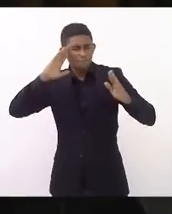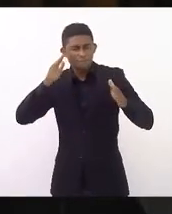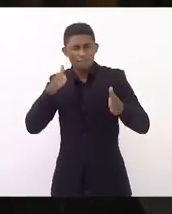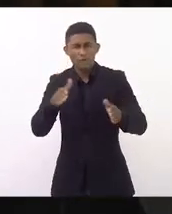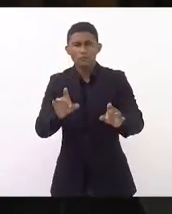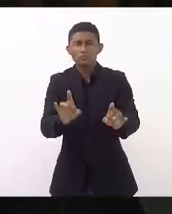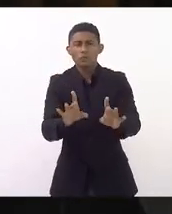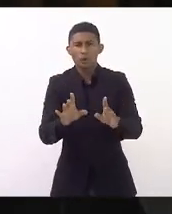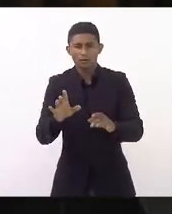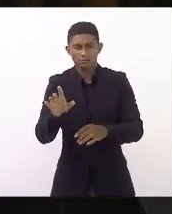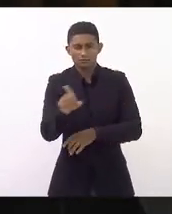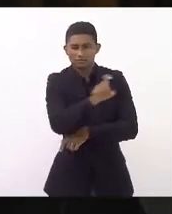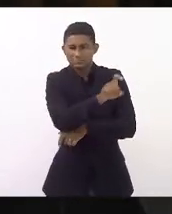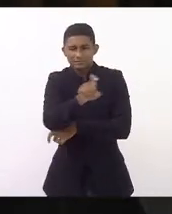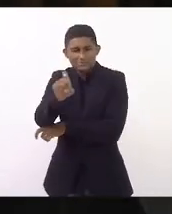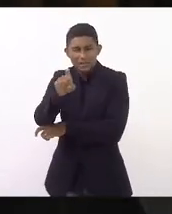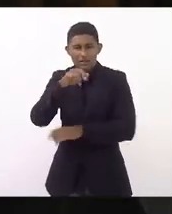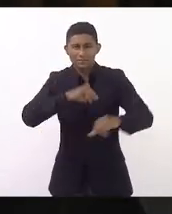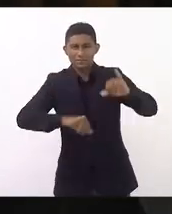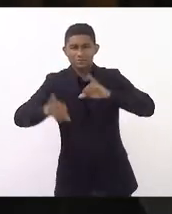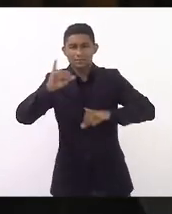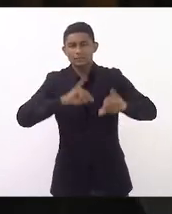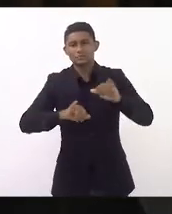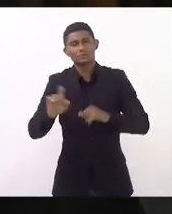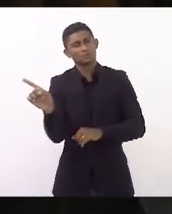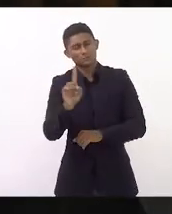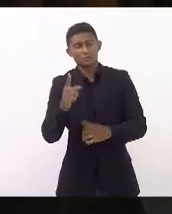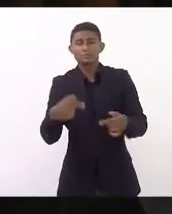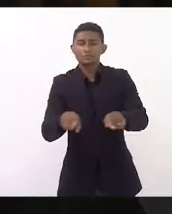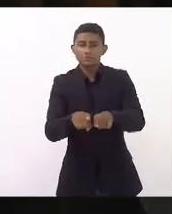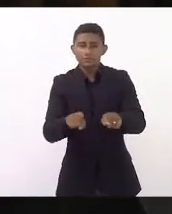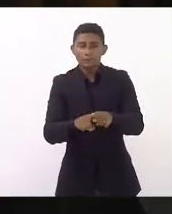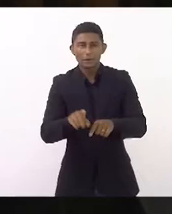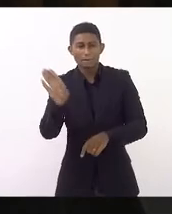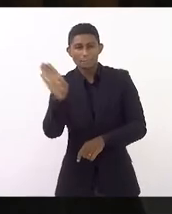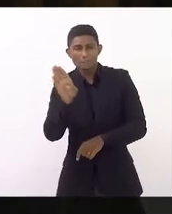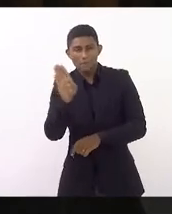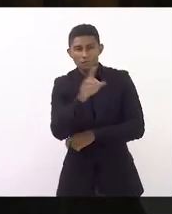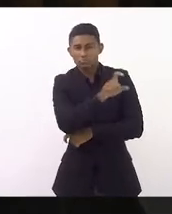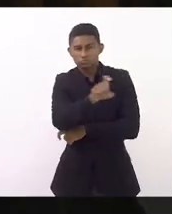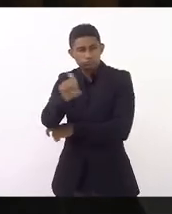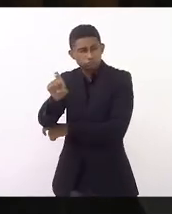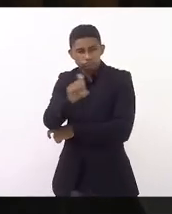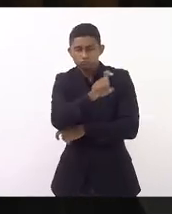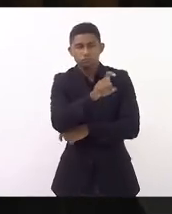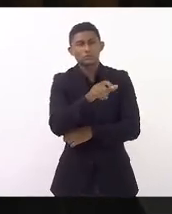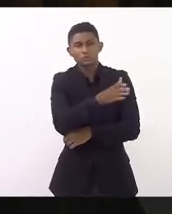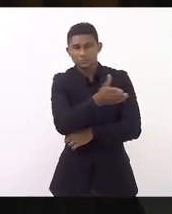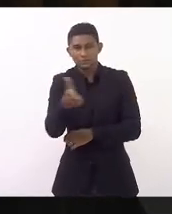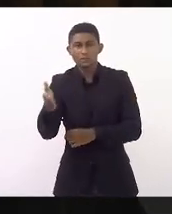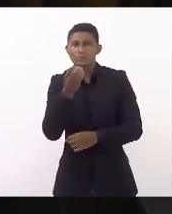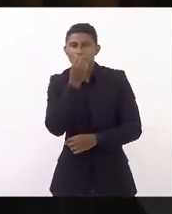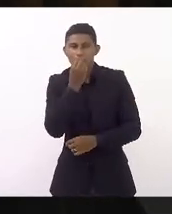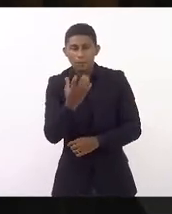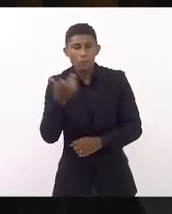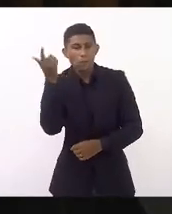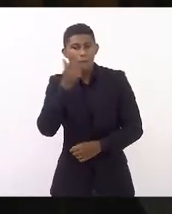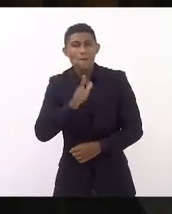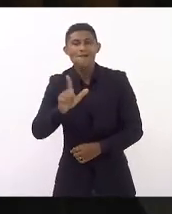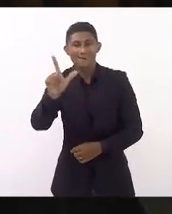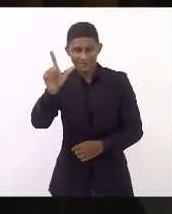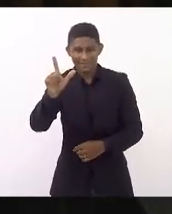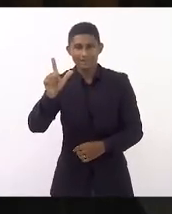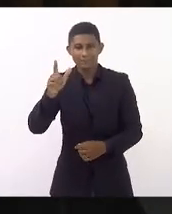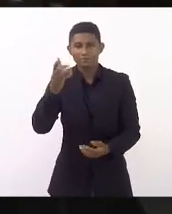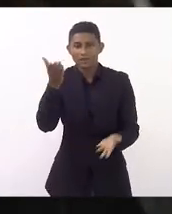químicos, mas também na produção de biofertilizantes que são ambientalmente mais equilibrados, que não